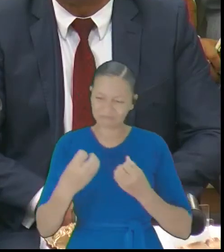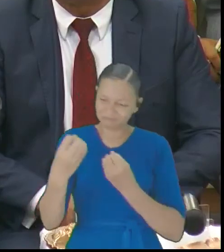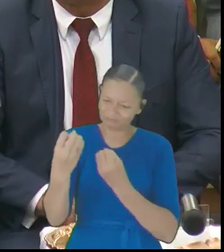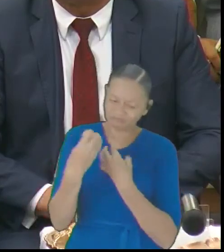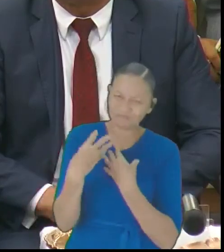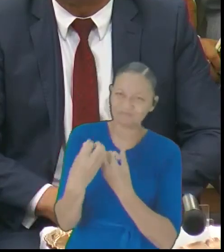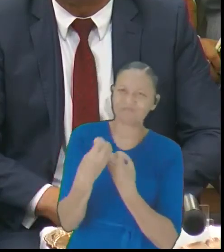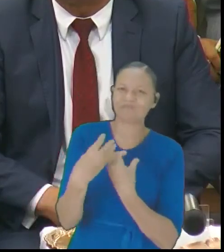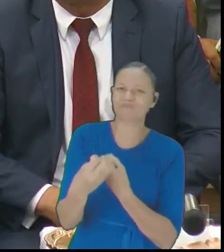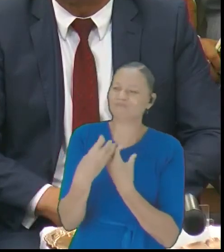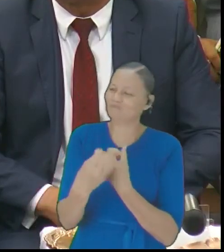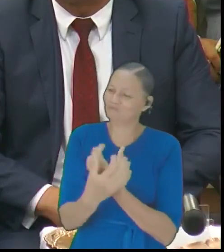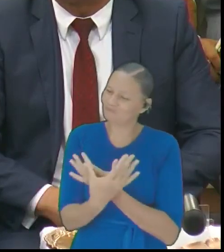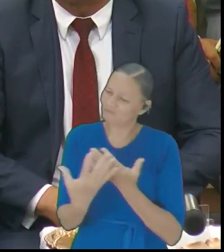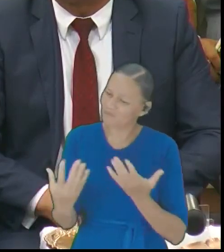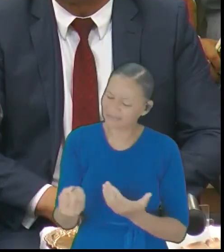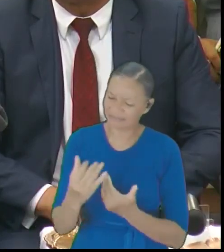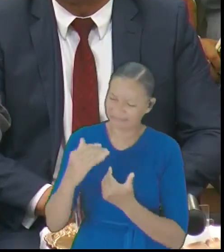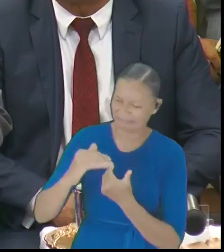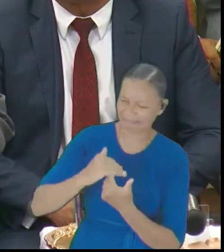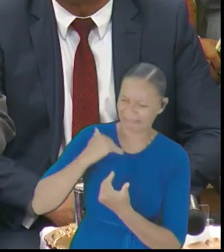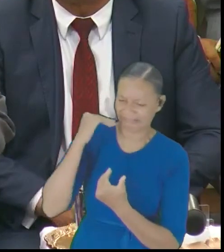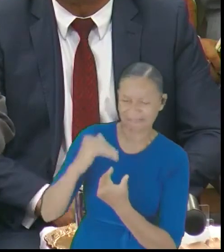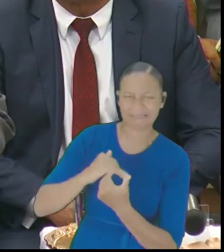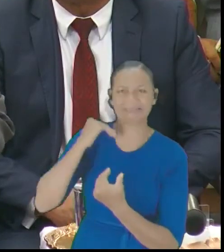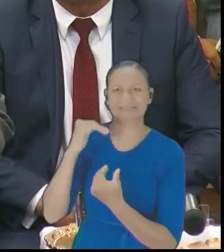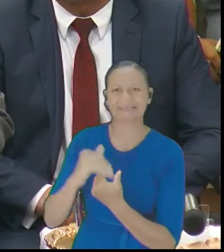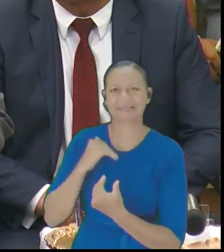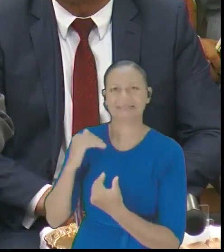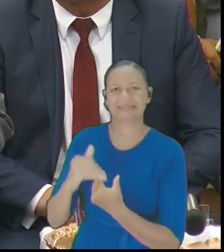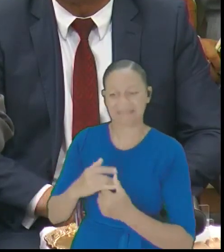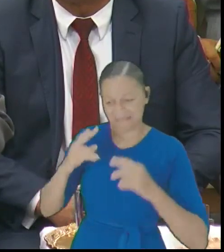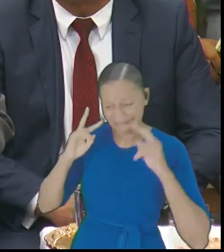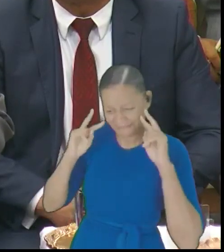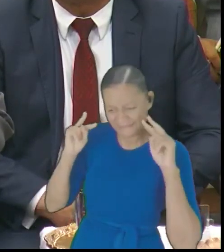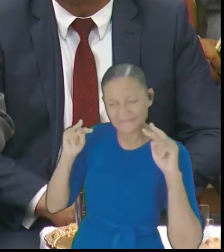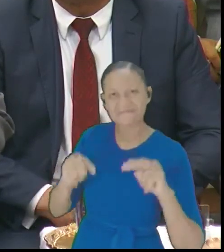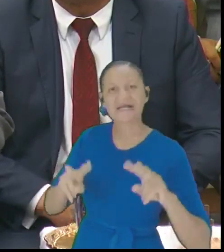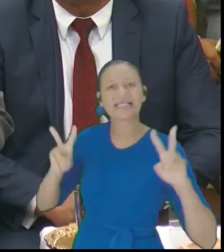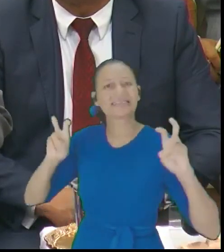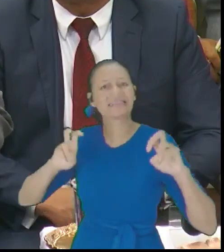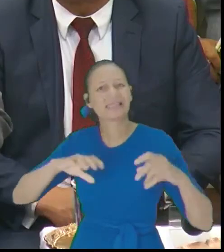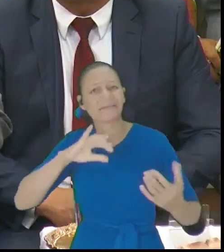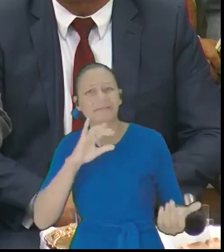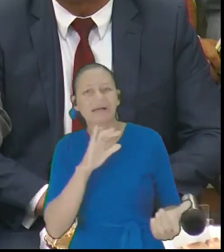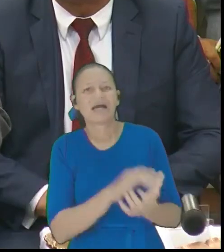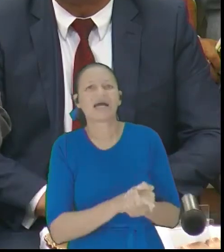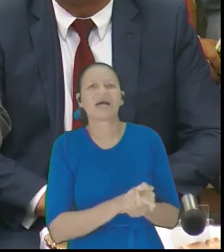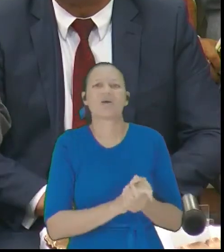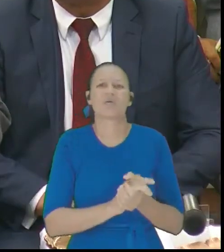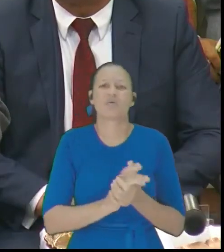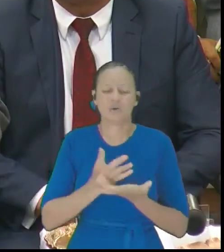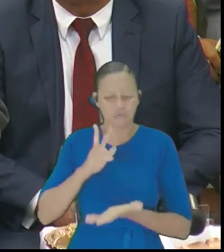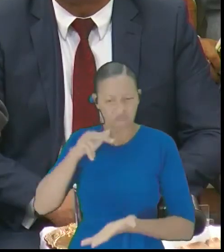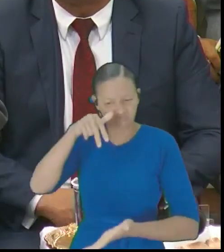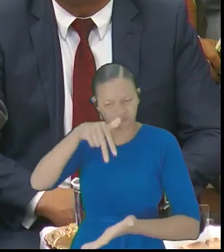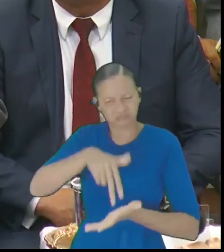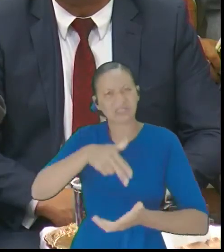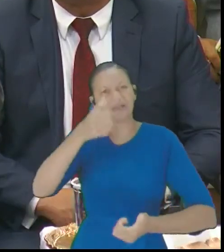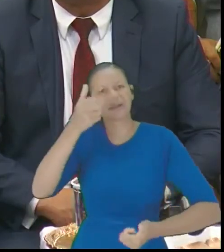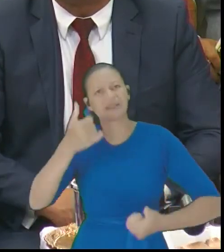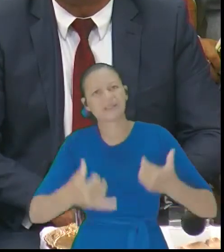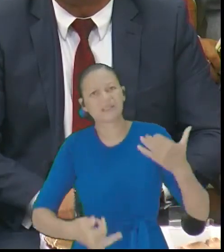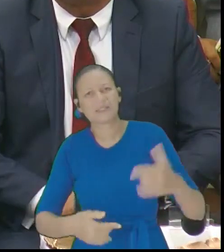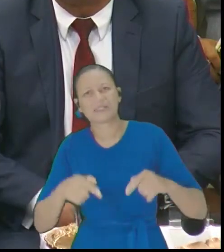recebeu? Você lembra quantas orientações? Nós acabamos de ver um ato aqui agora sobre casamento. Guarde a palavra dita aqui nessa